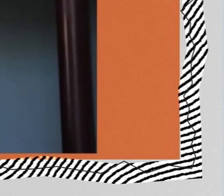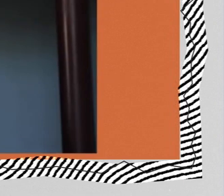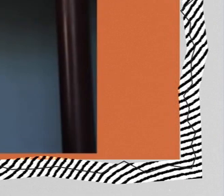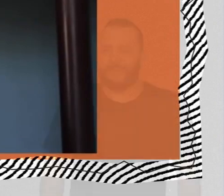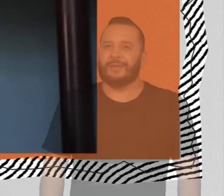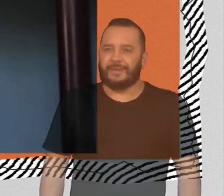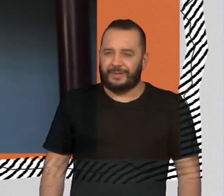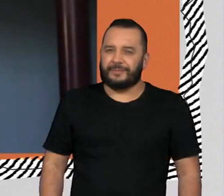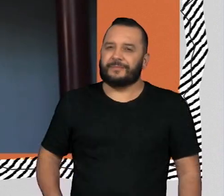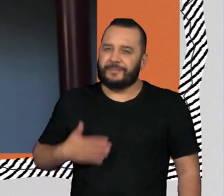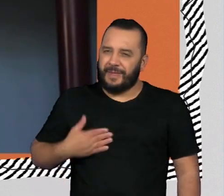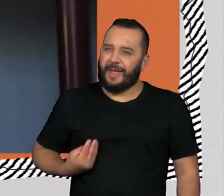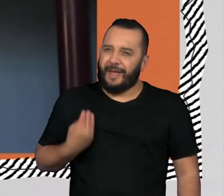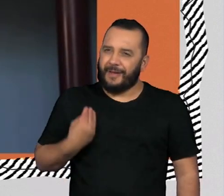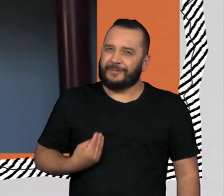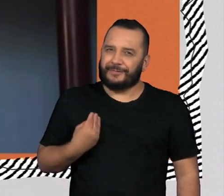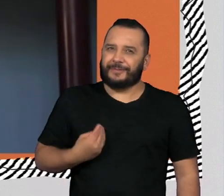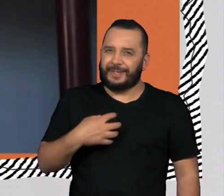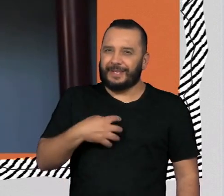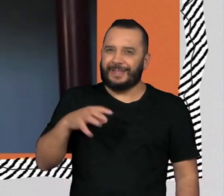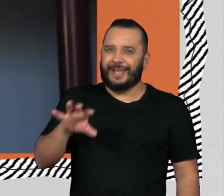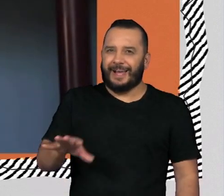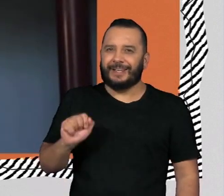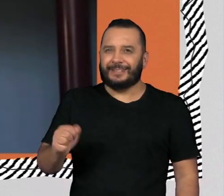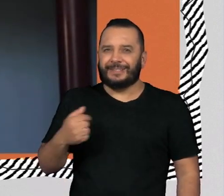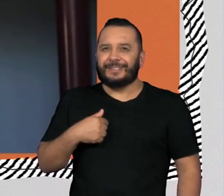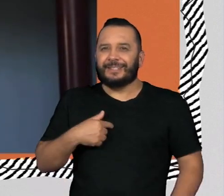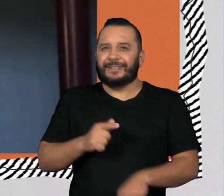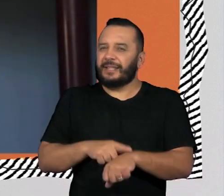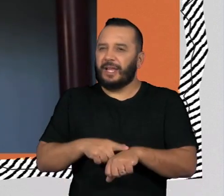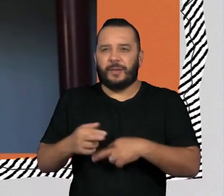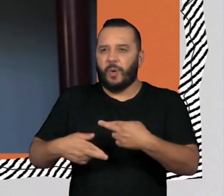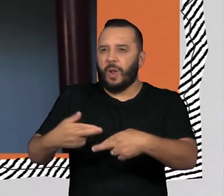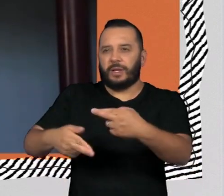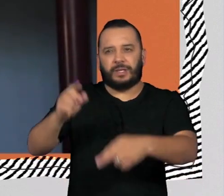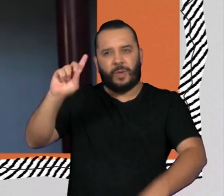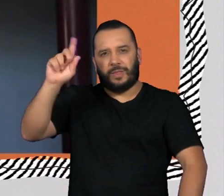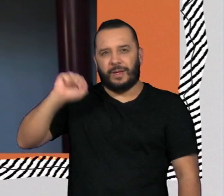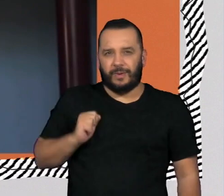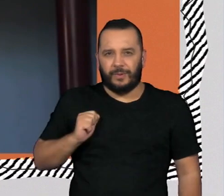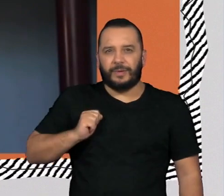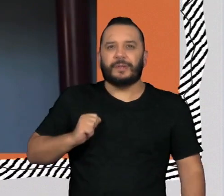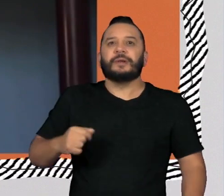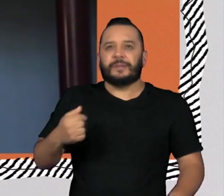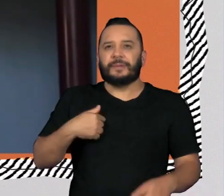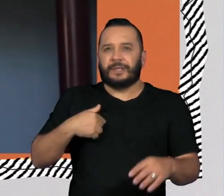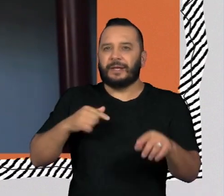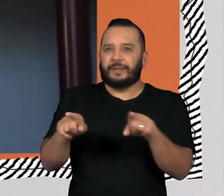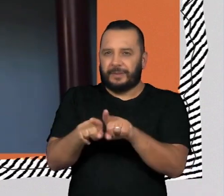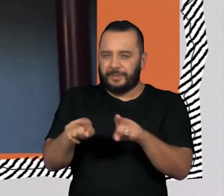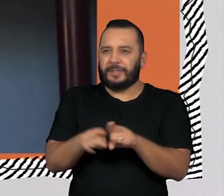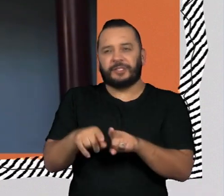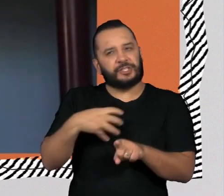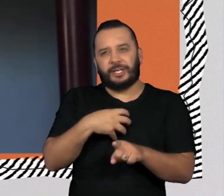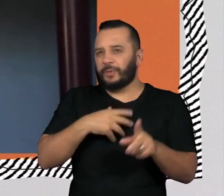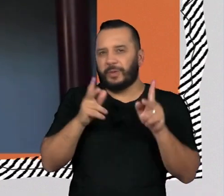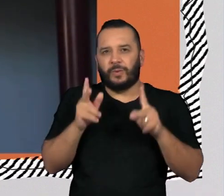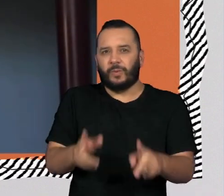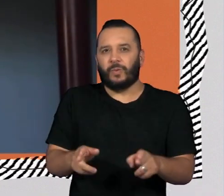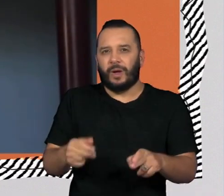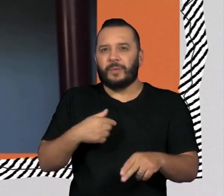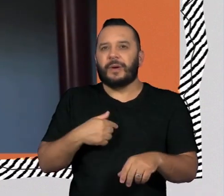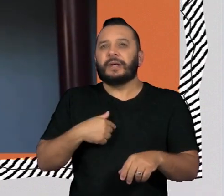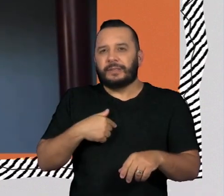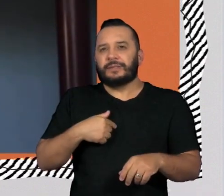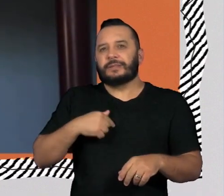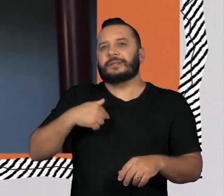É assim, um tempo está enrolado, outro tempo não, né? E a linha também é do mesmo jeito. Umas horas ela enrola,